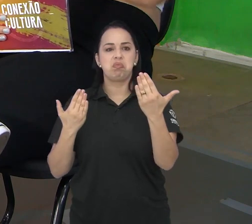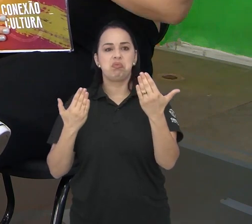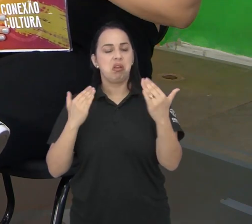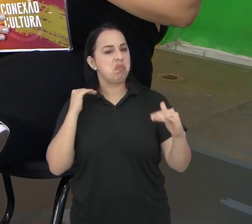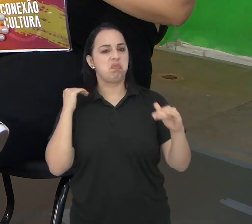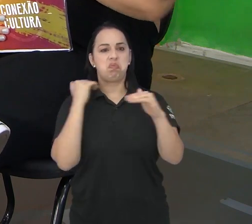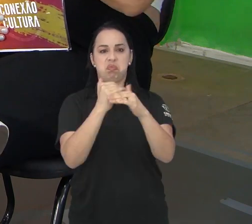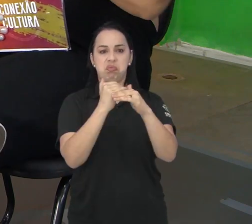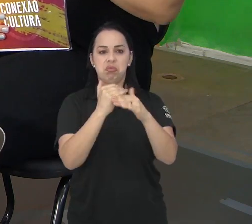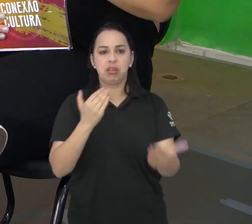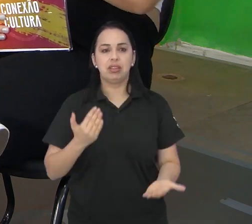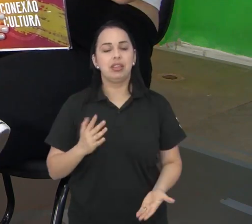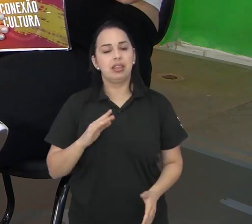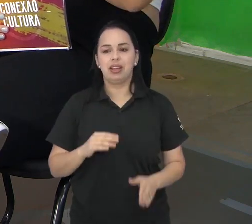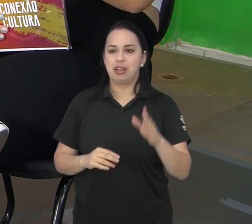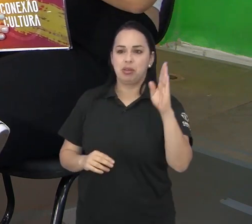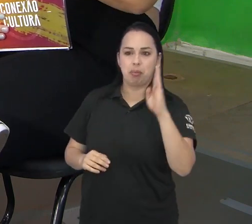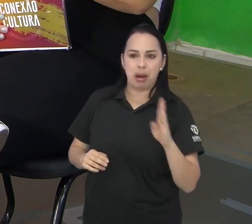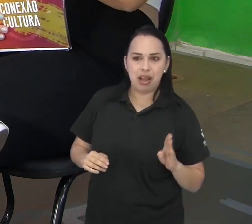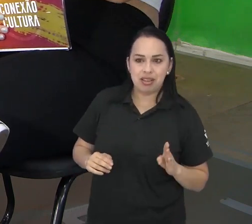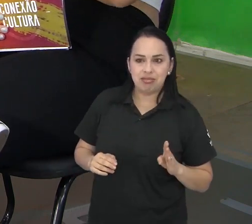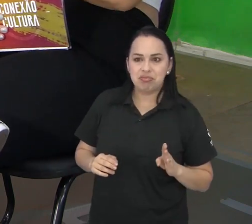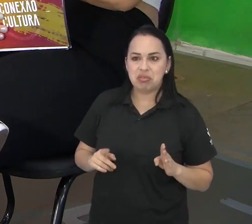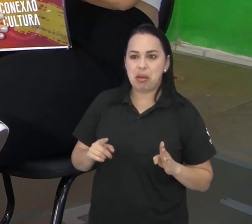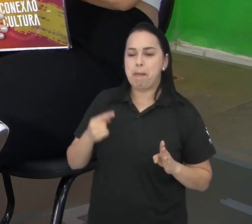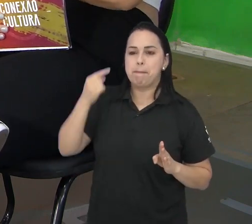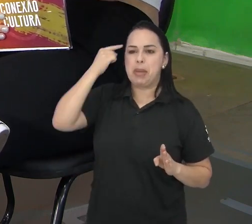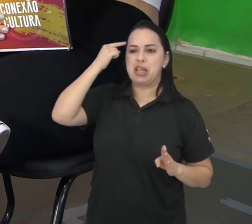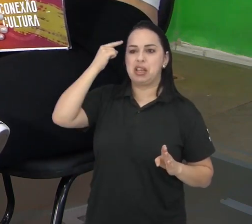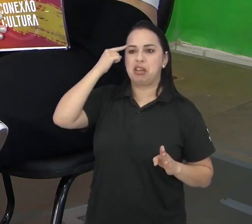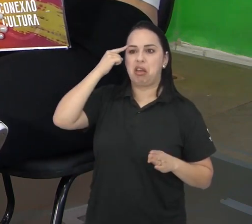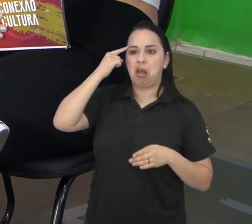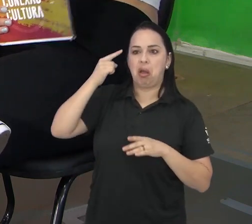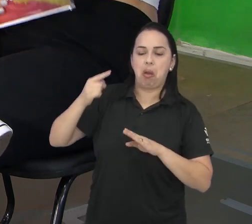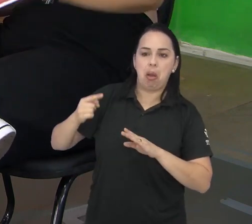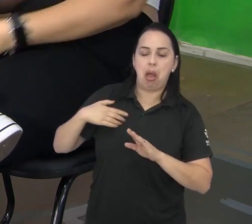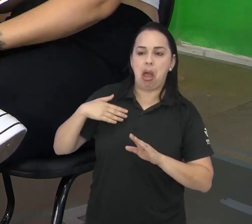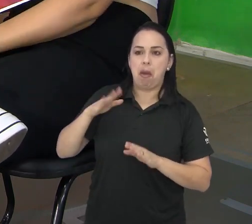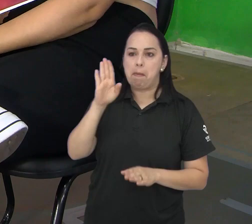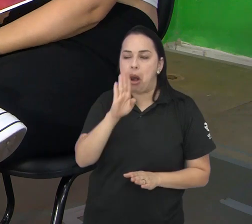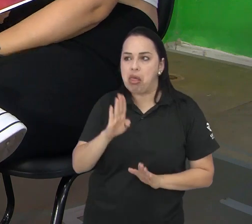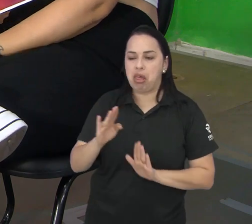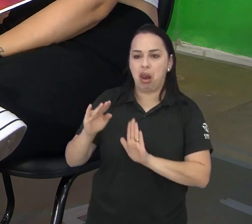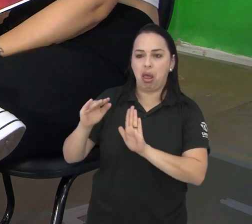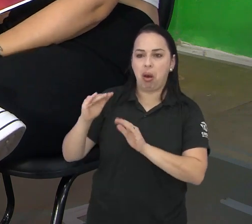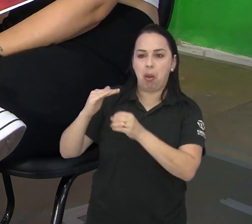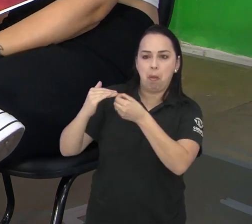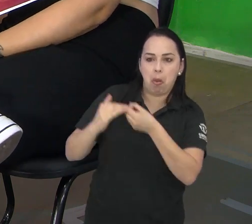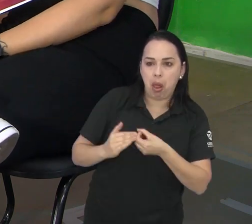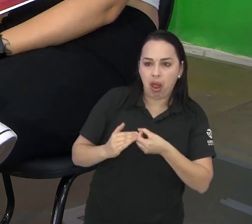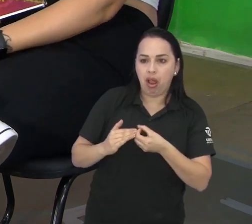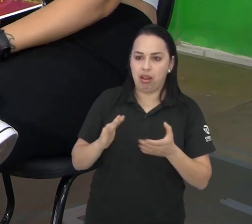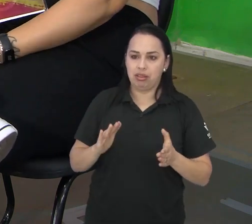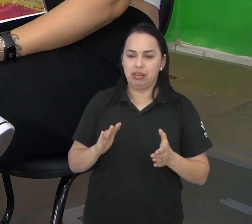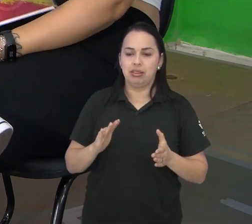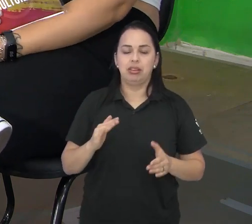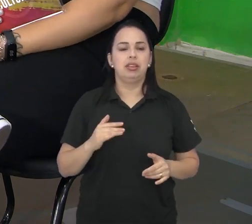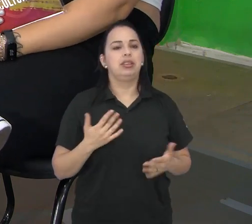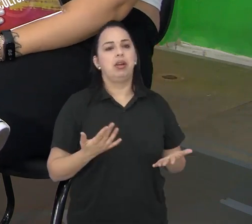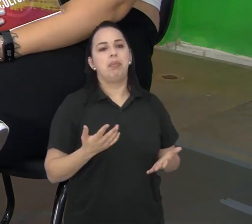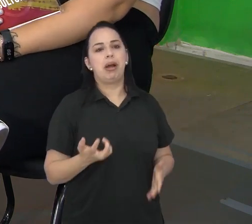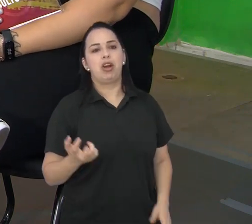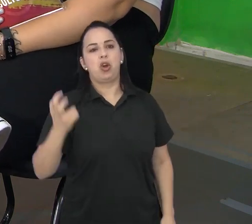a gente mesmo, brasileiros, tem essa tendência de se subjugar? Ou você acha que o pessoal subjuga? Eu acredito que às vezes, né,